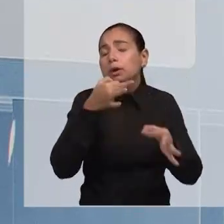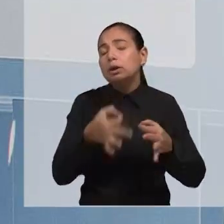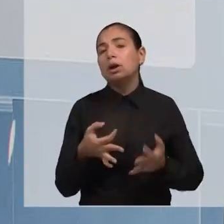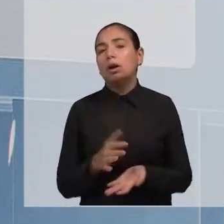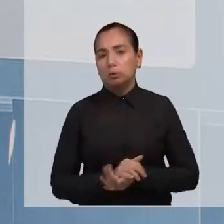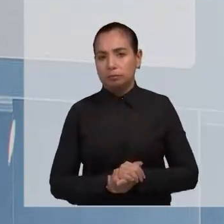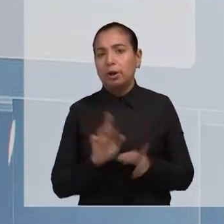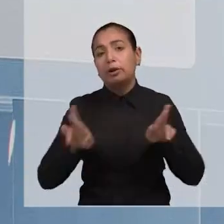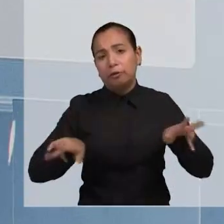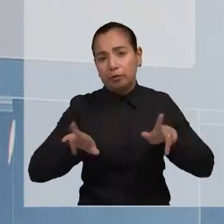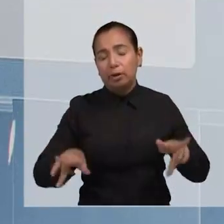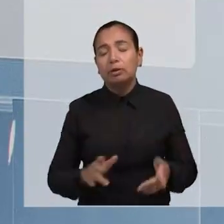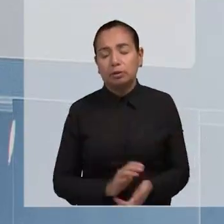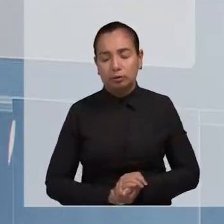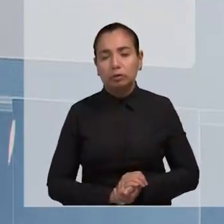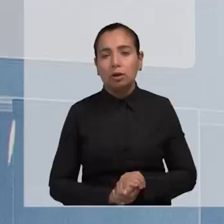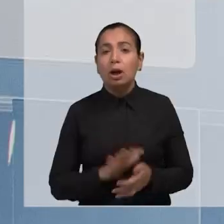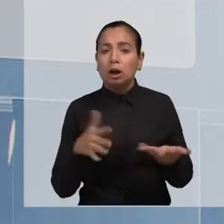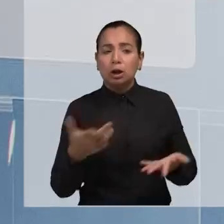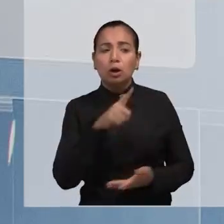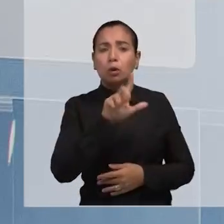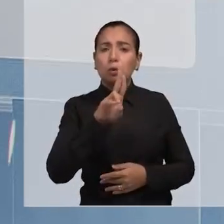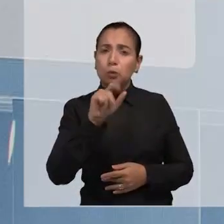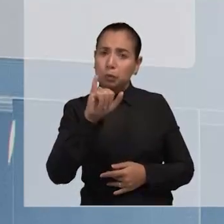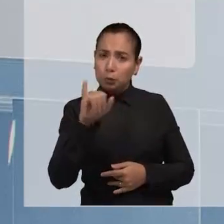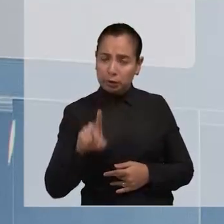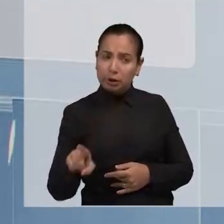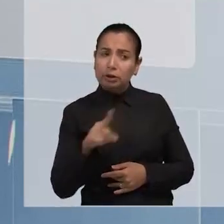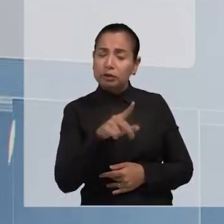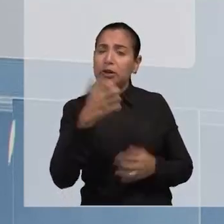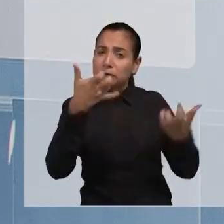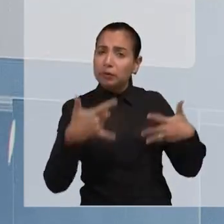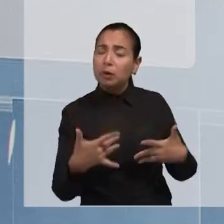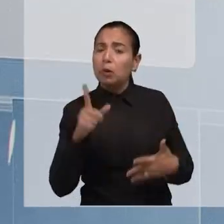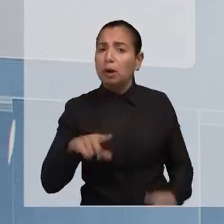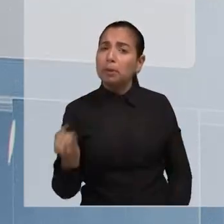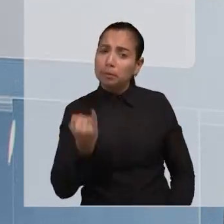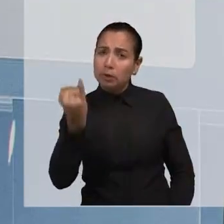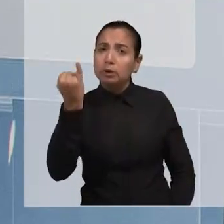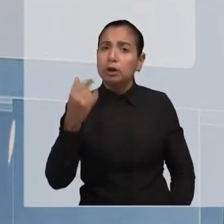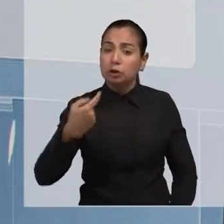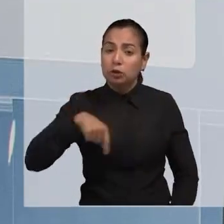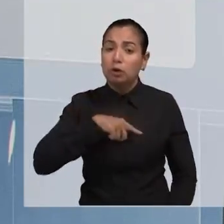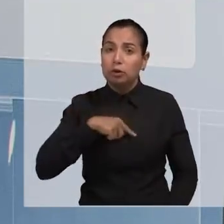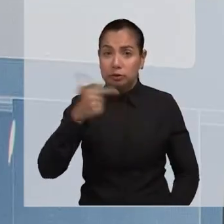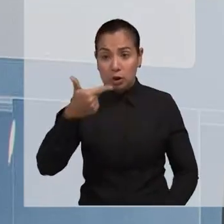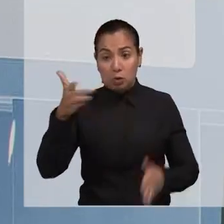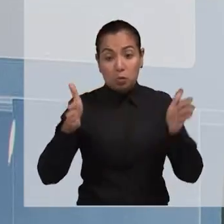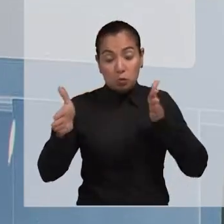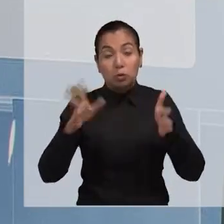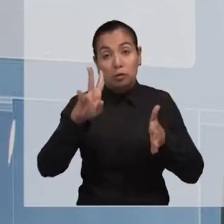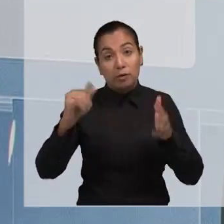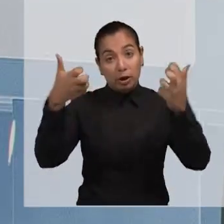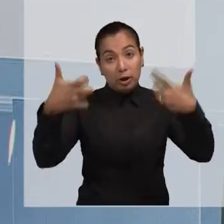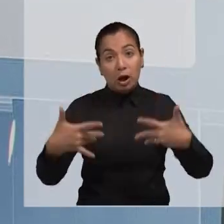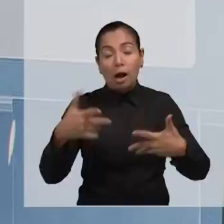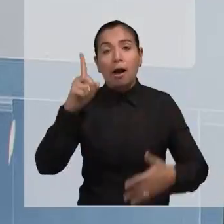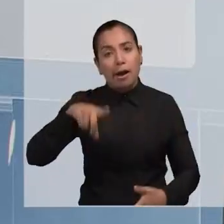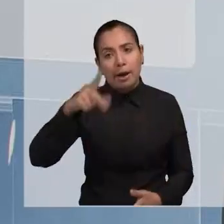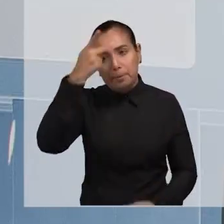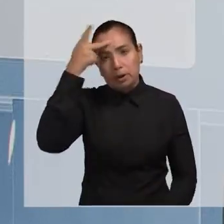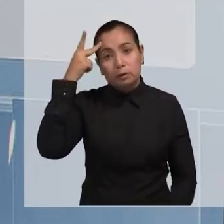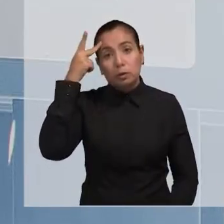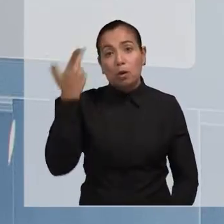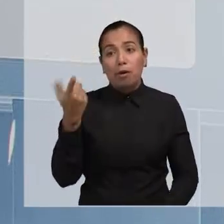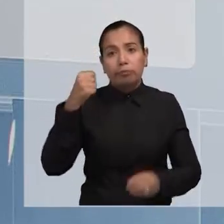Luiz falou, e é muito importante, e a gente vai falar no segundo bloco agora, é exatamente desses inimigos aí, né? Como o